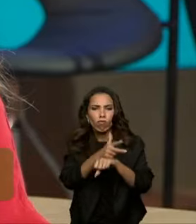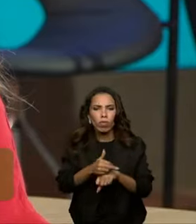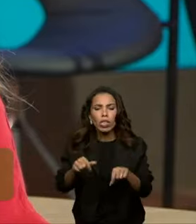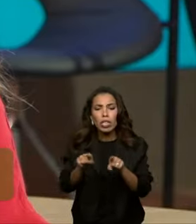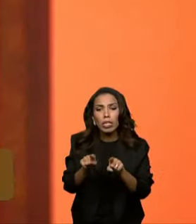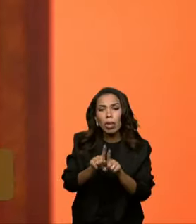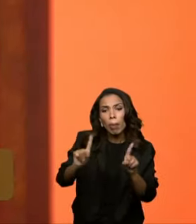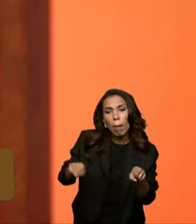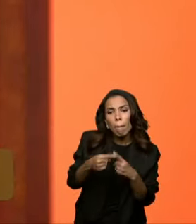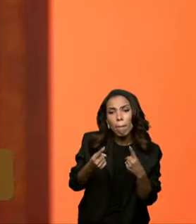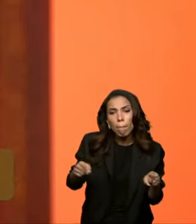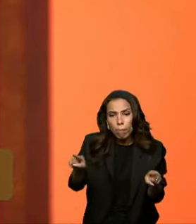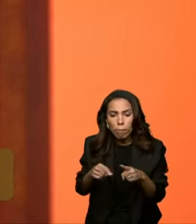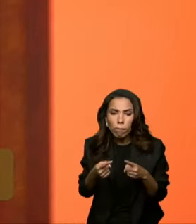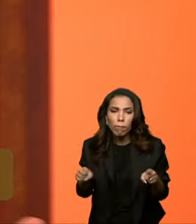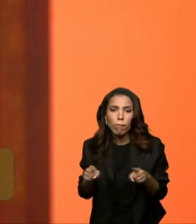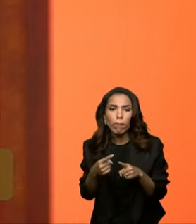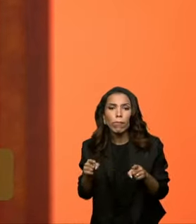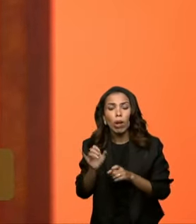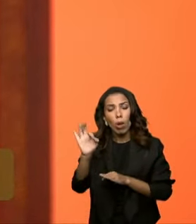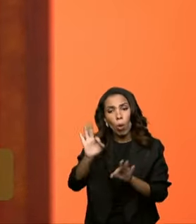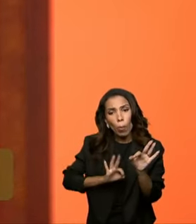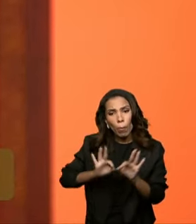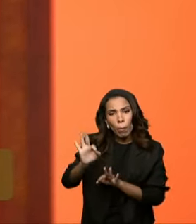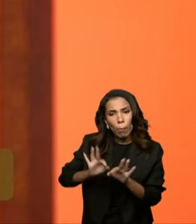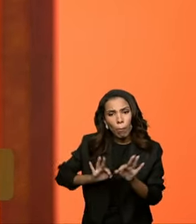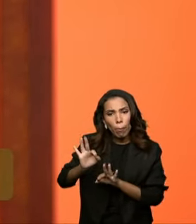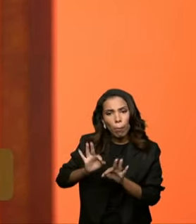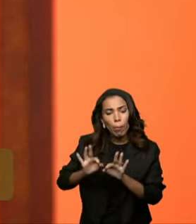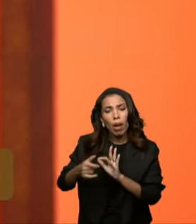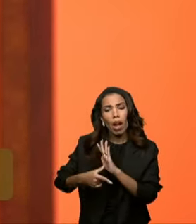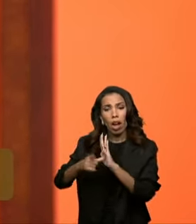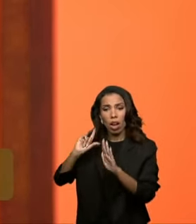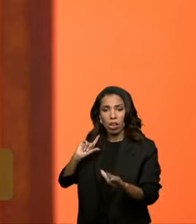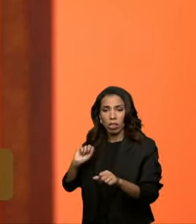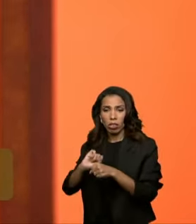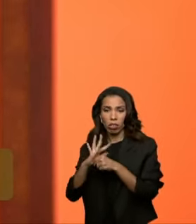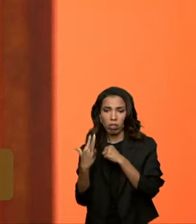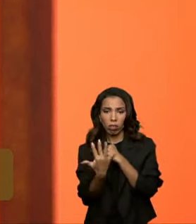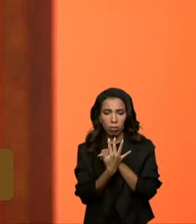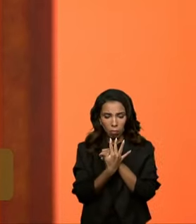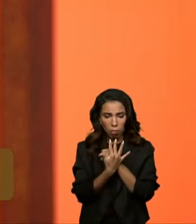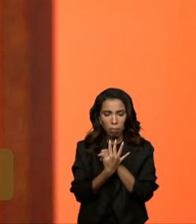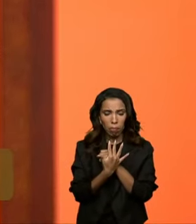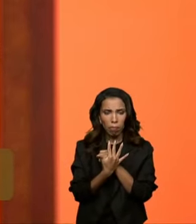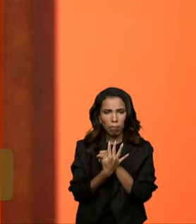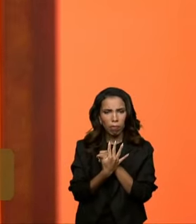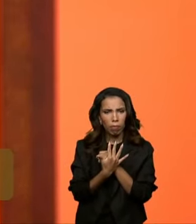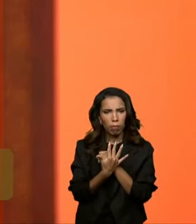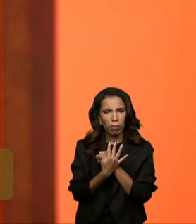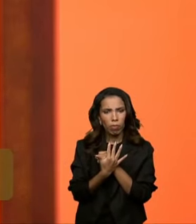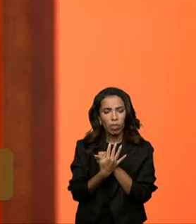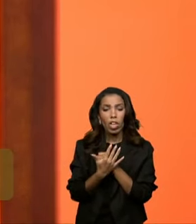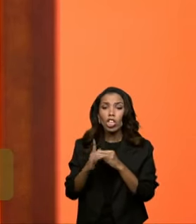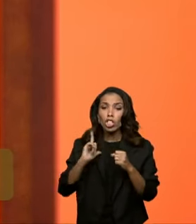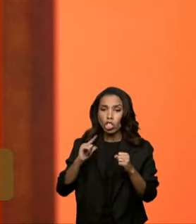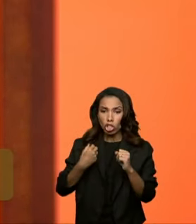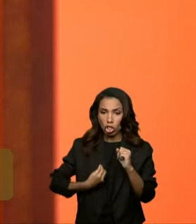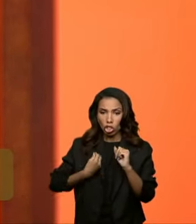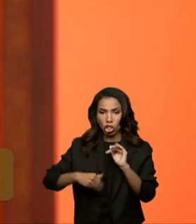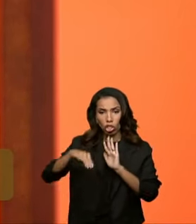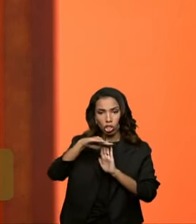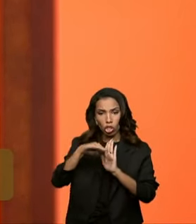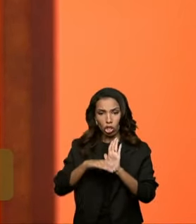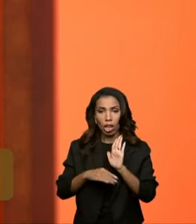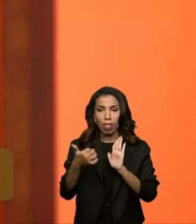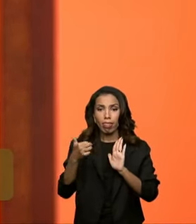essa música. Na verdade, eu preparei, antes da pandemia, eu estava com um disco preparado com